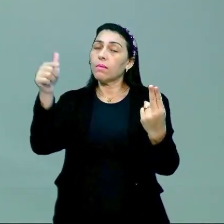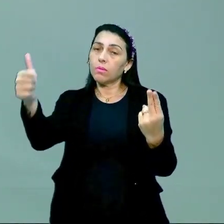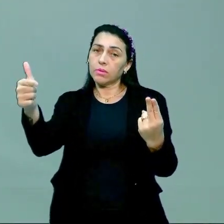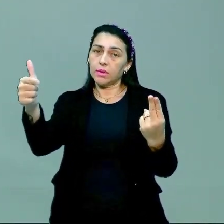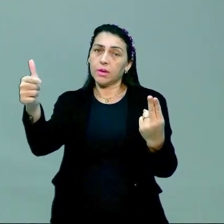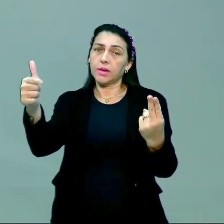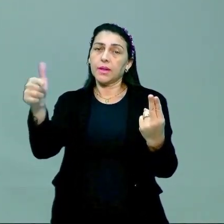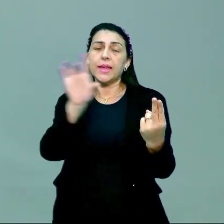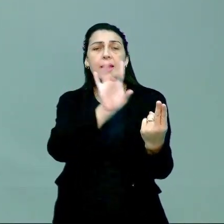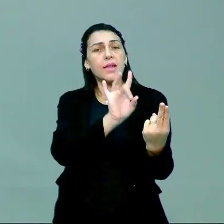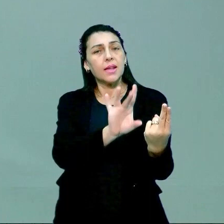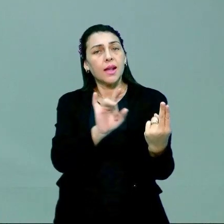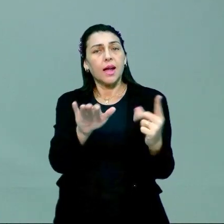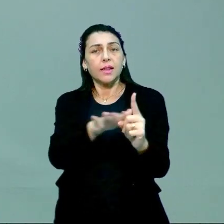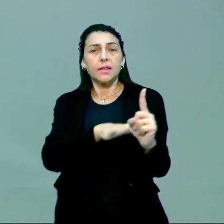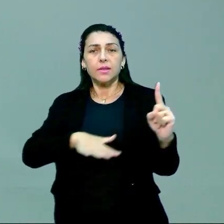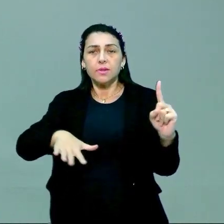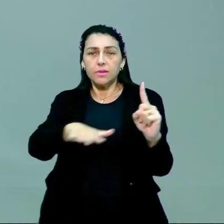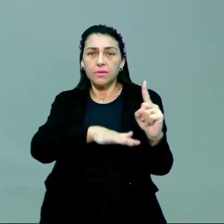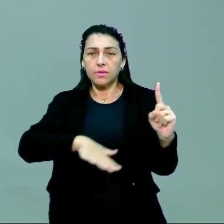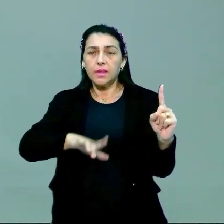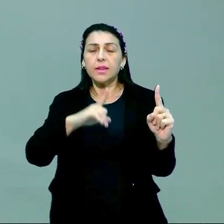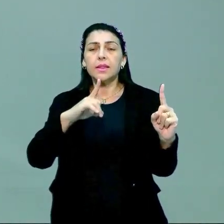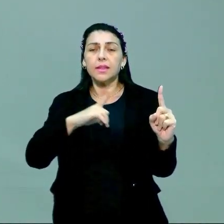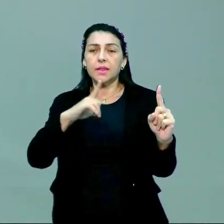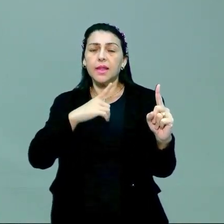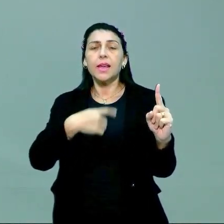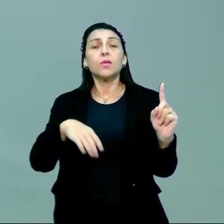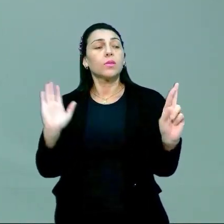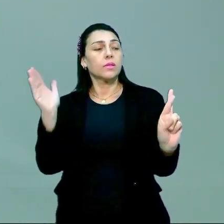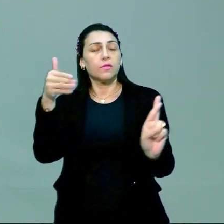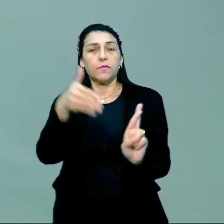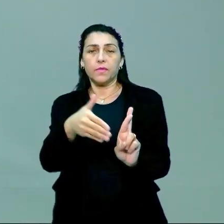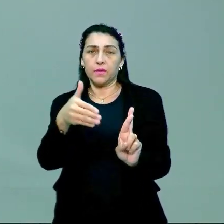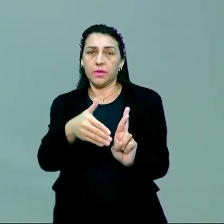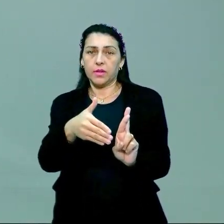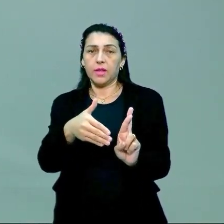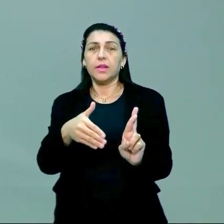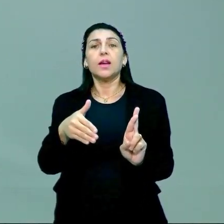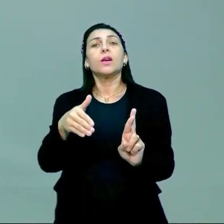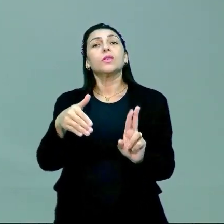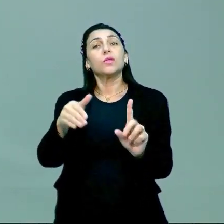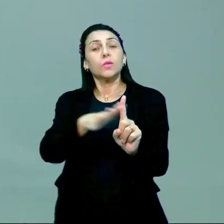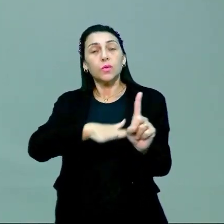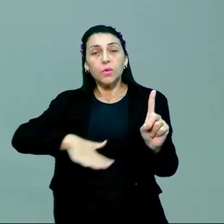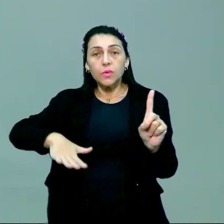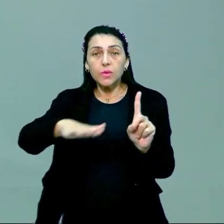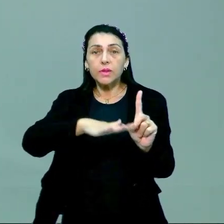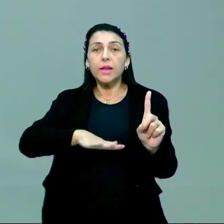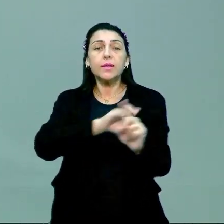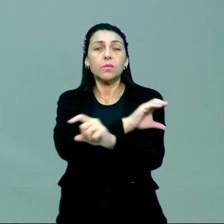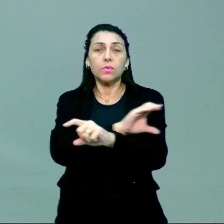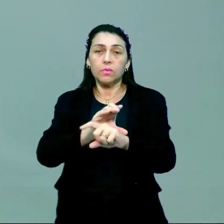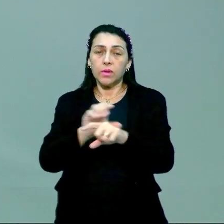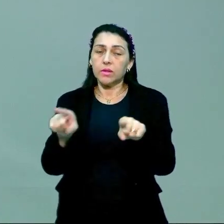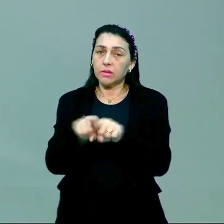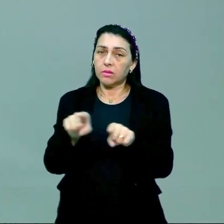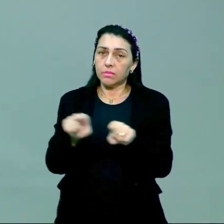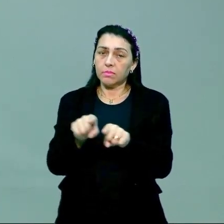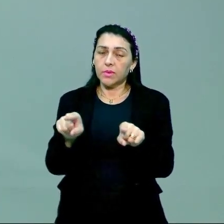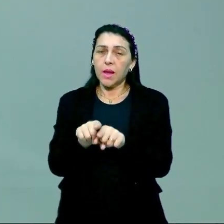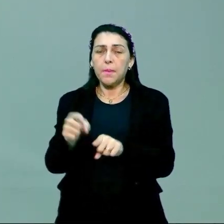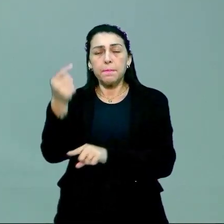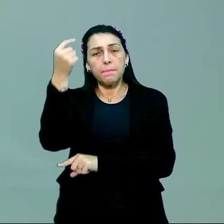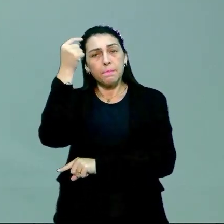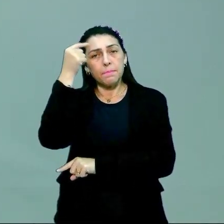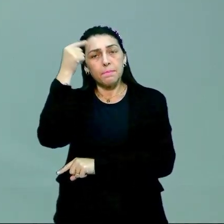outra, que cada sociedade tem as suas referências sociais e culturais,